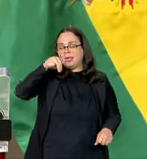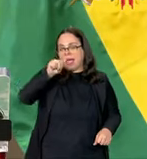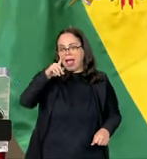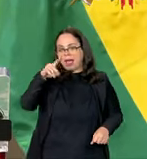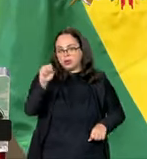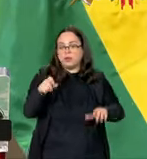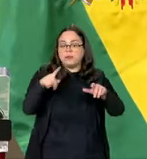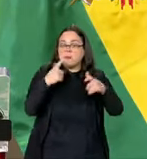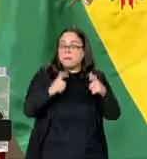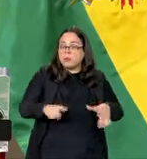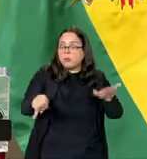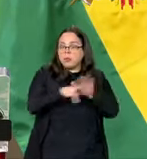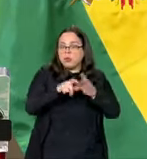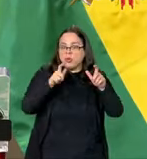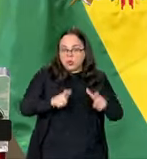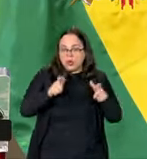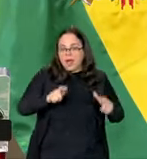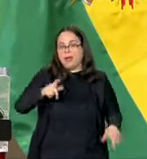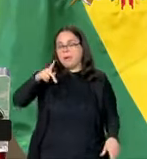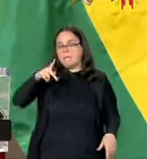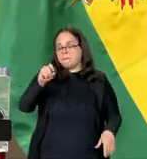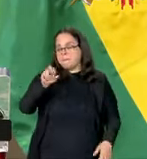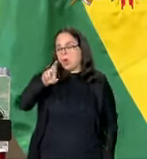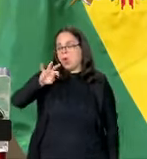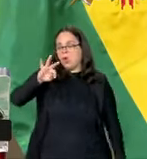Quijarro. Felicitei